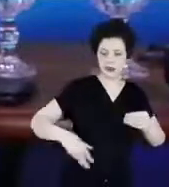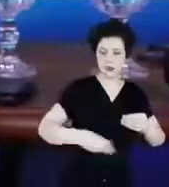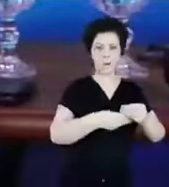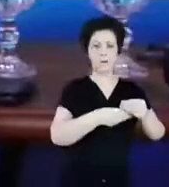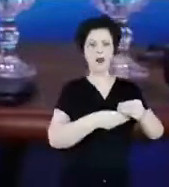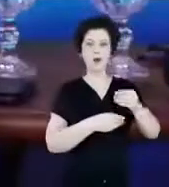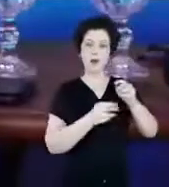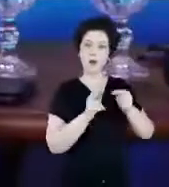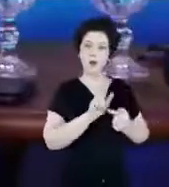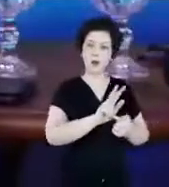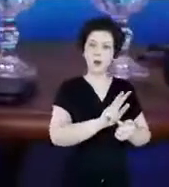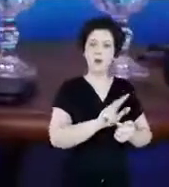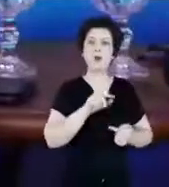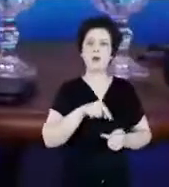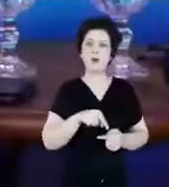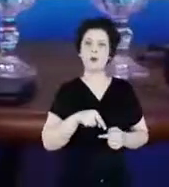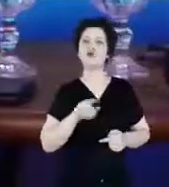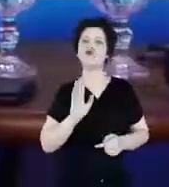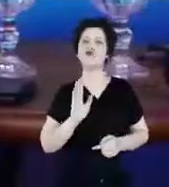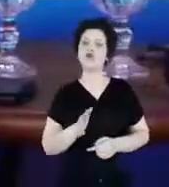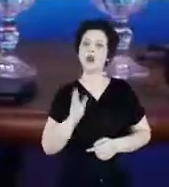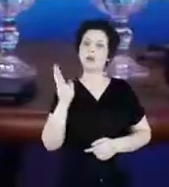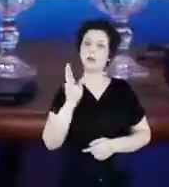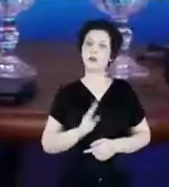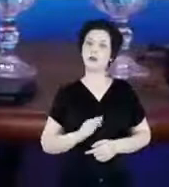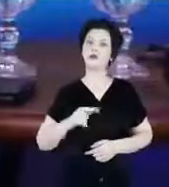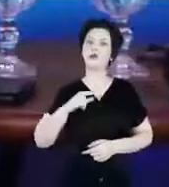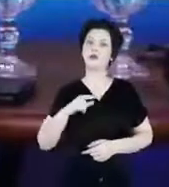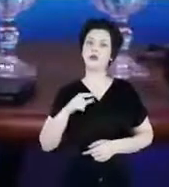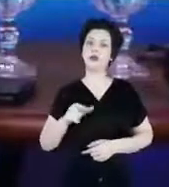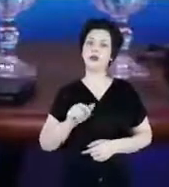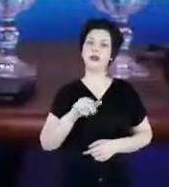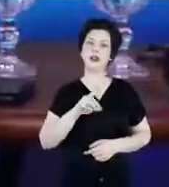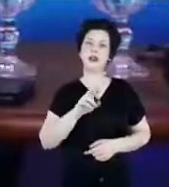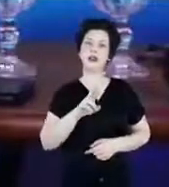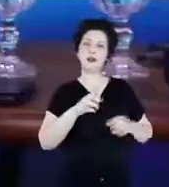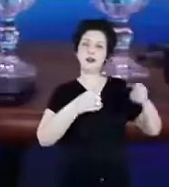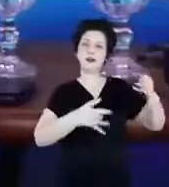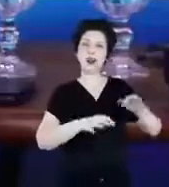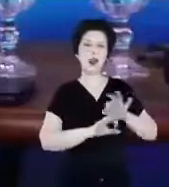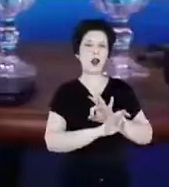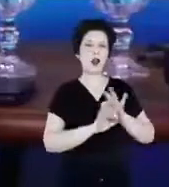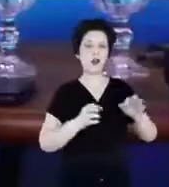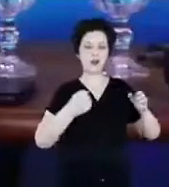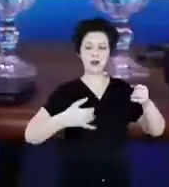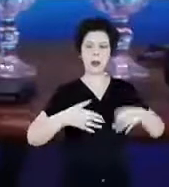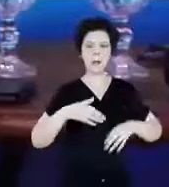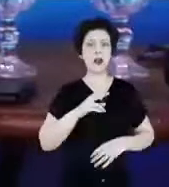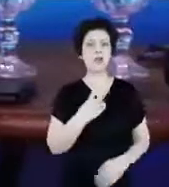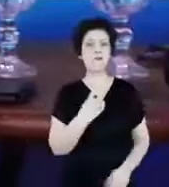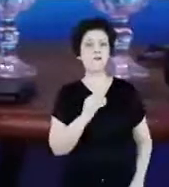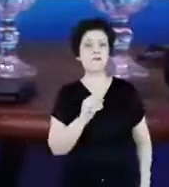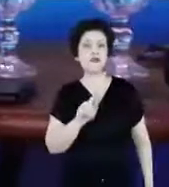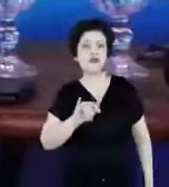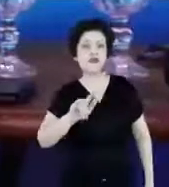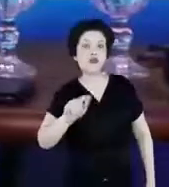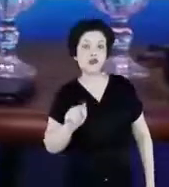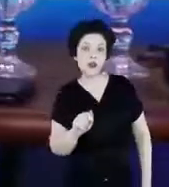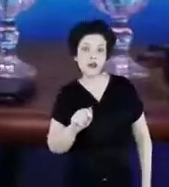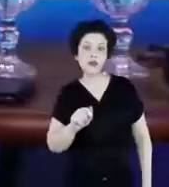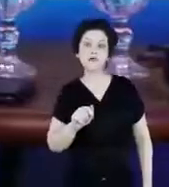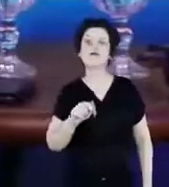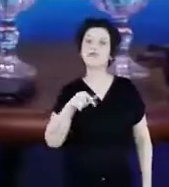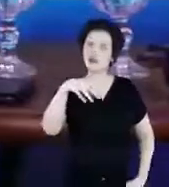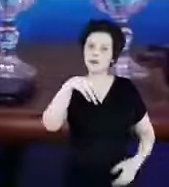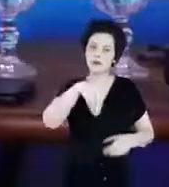eólica onshore, que já é uma realidade no Brasil, como o André muito bem colocou, já produzindo mais de 20 gigawatts dentro do